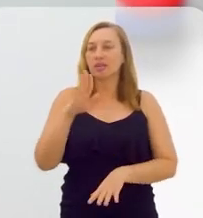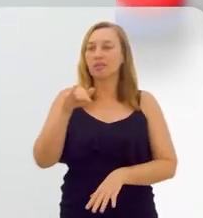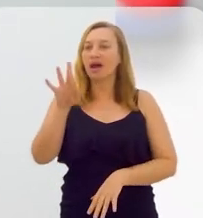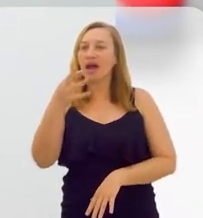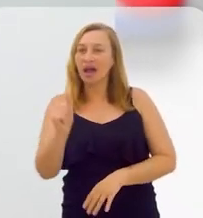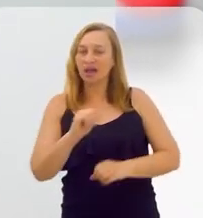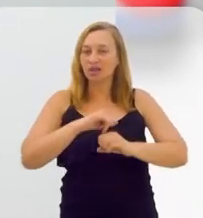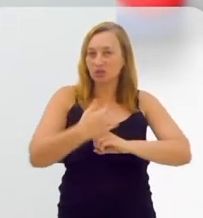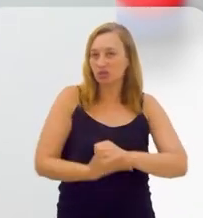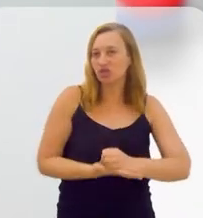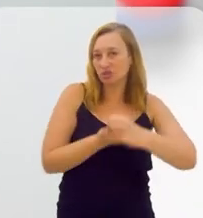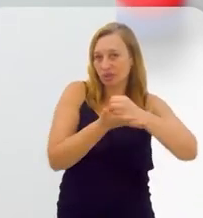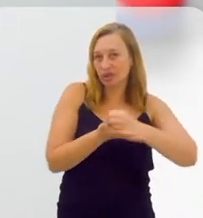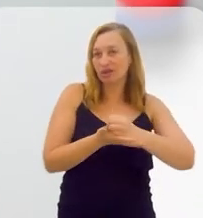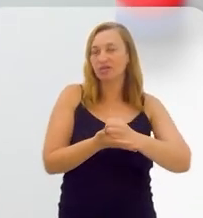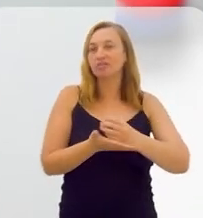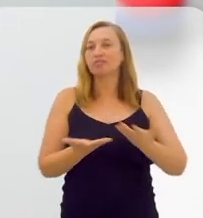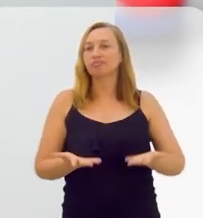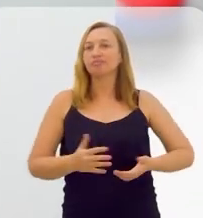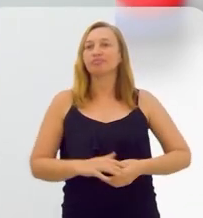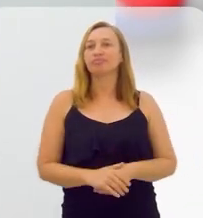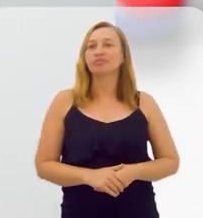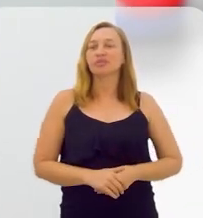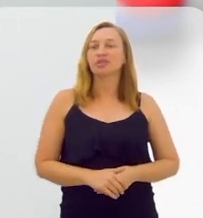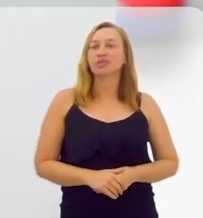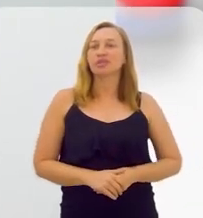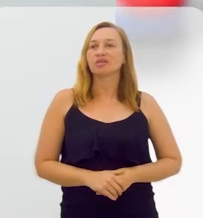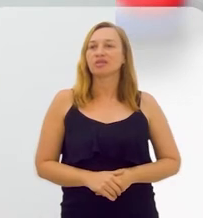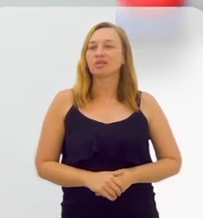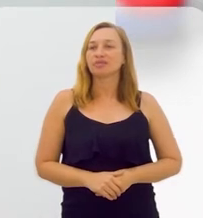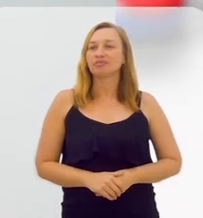temos a barraca da sustentabilidade. Elas são